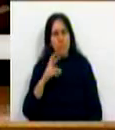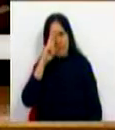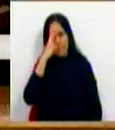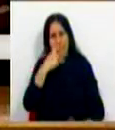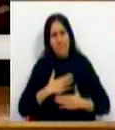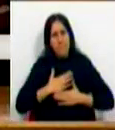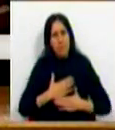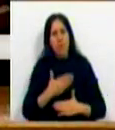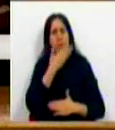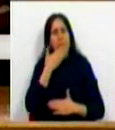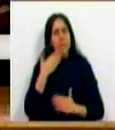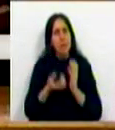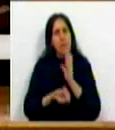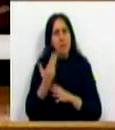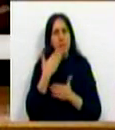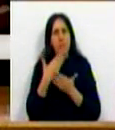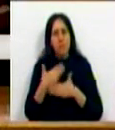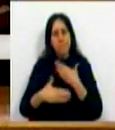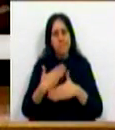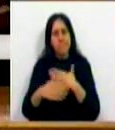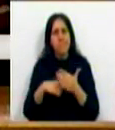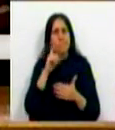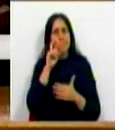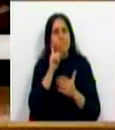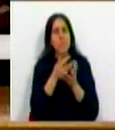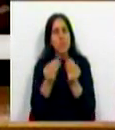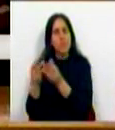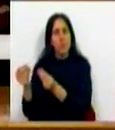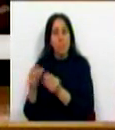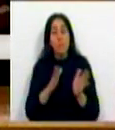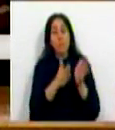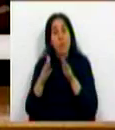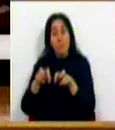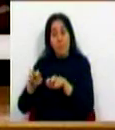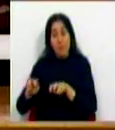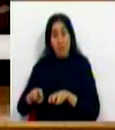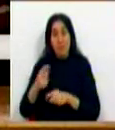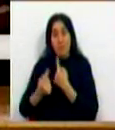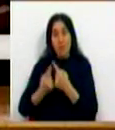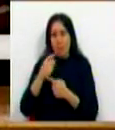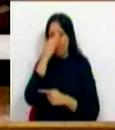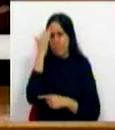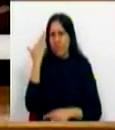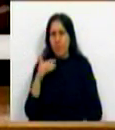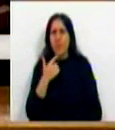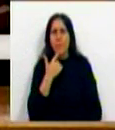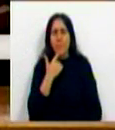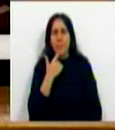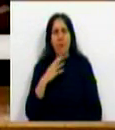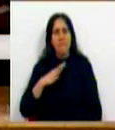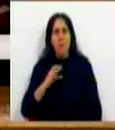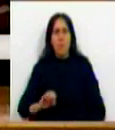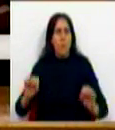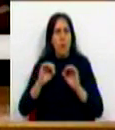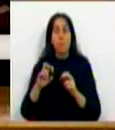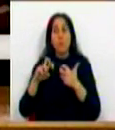criar condições para que possamos dar passos sólidos para os resolver. Mas há também bancadas que continuam com muita dificuldade em reconhecer a